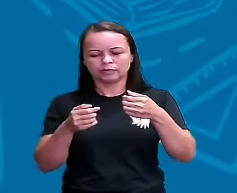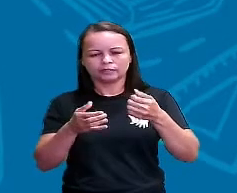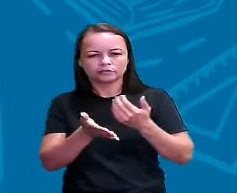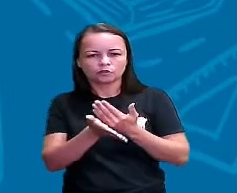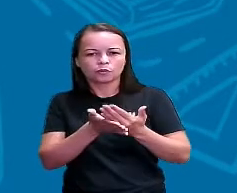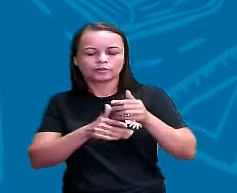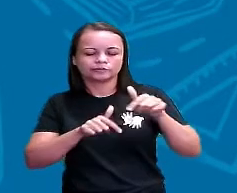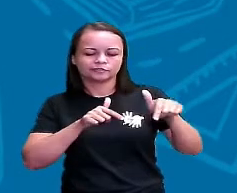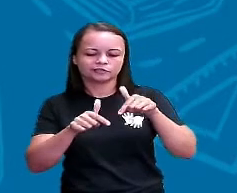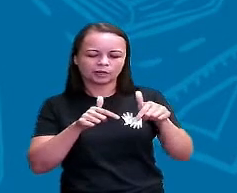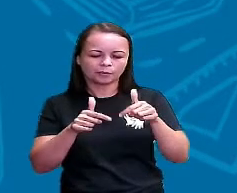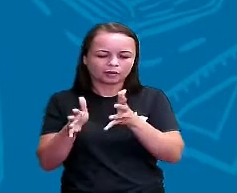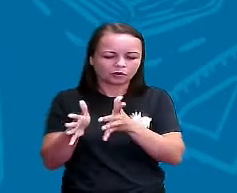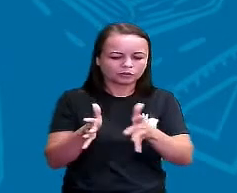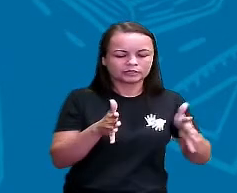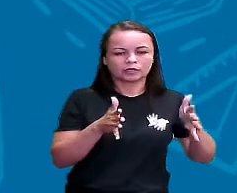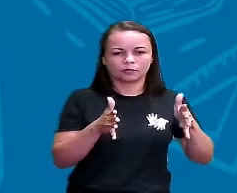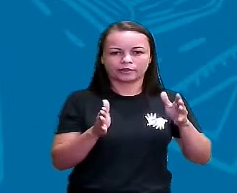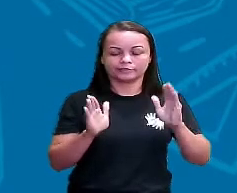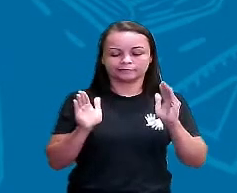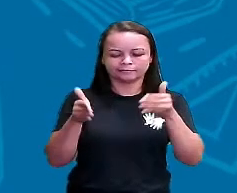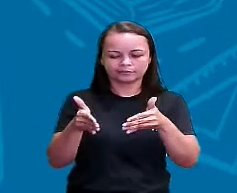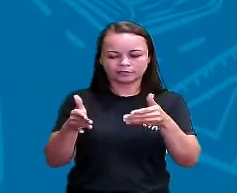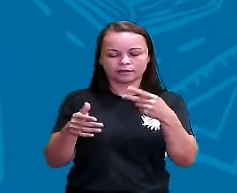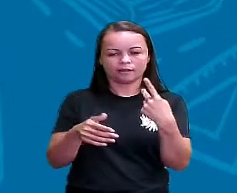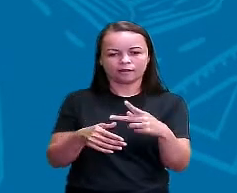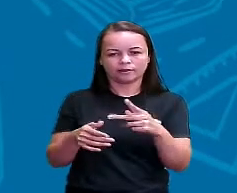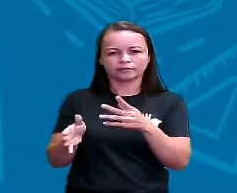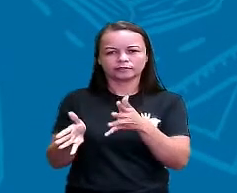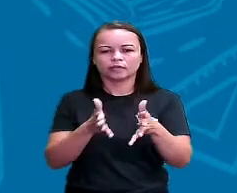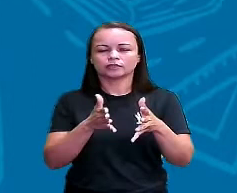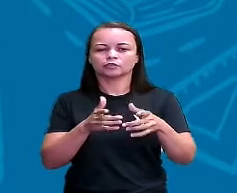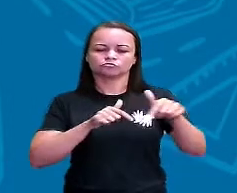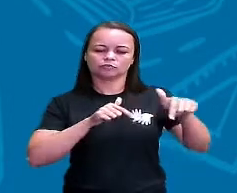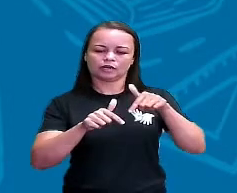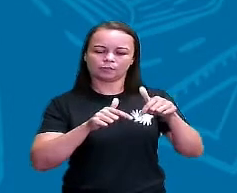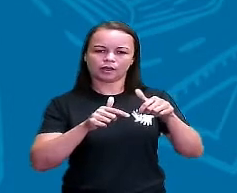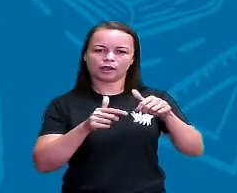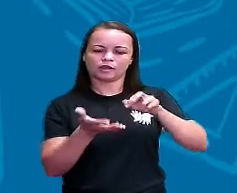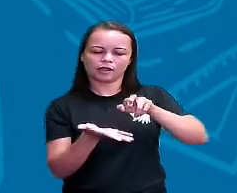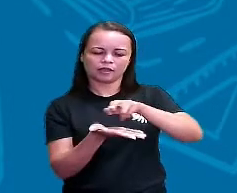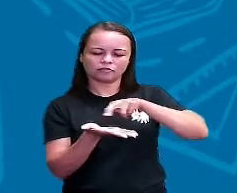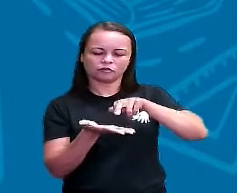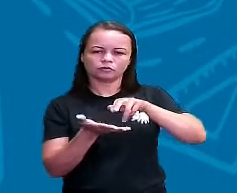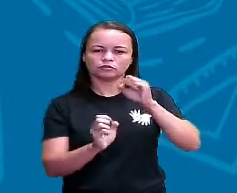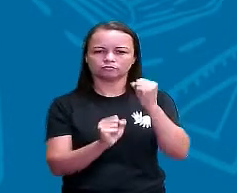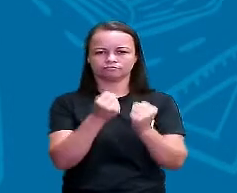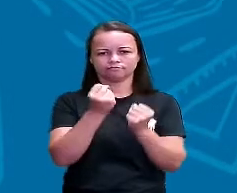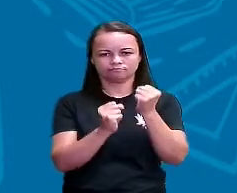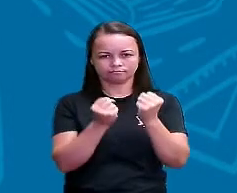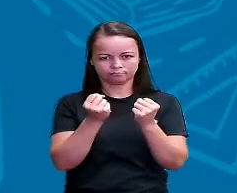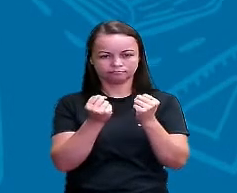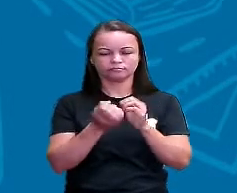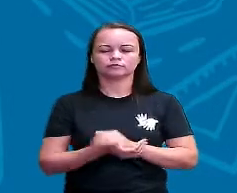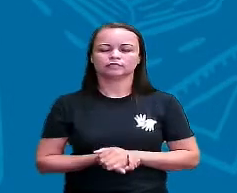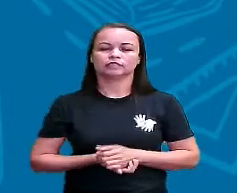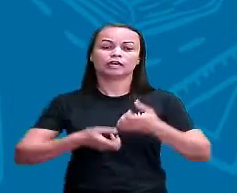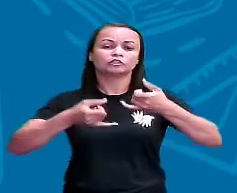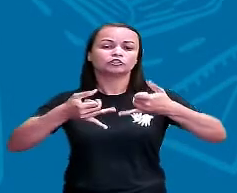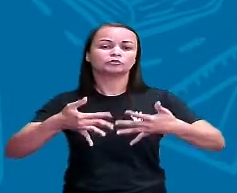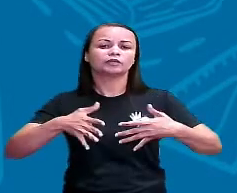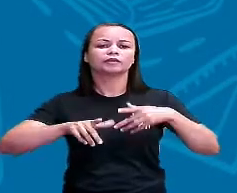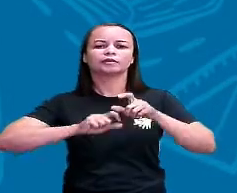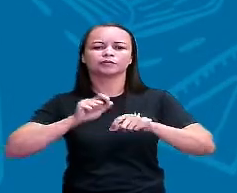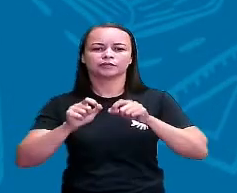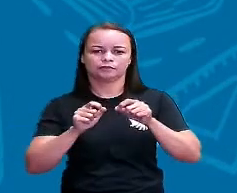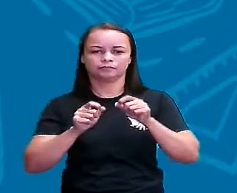como consequência direta da precarização do trabalho após a Revolução Industrial. Então, o que é que isso quer dizer, gente?